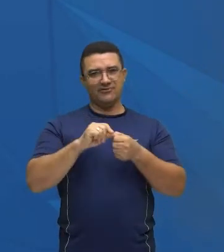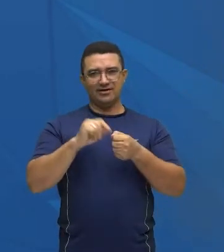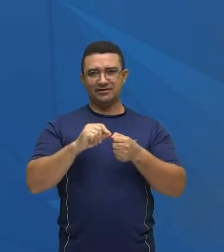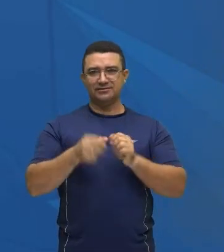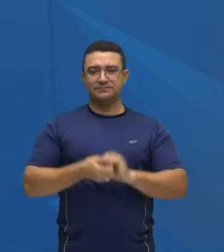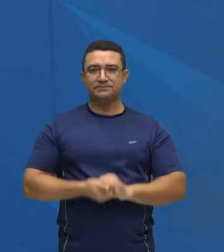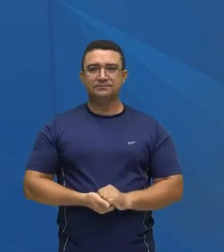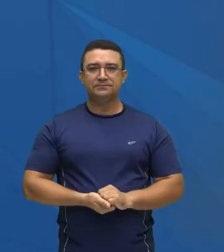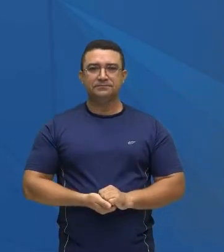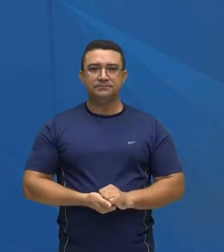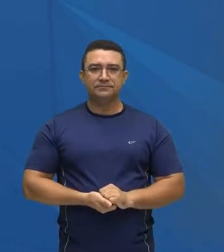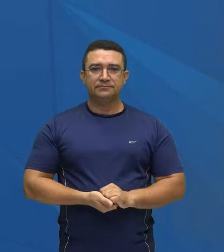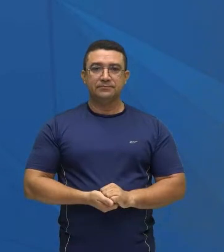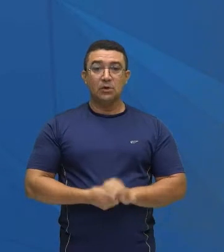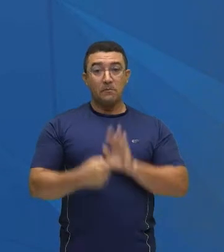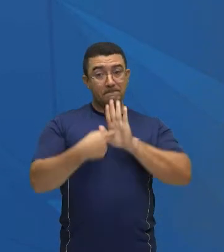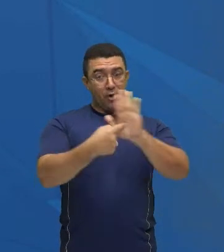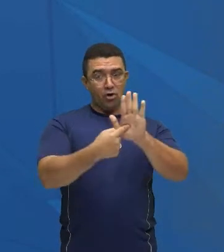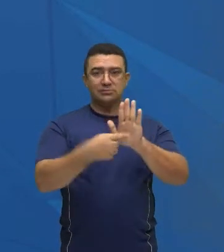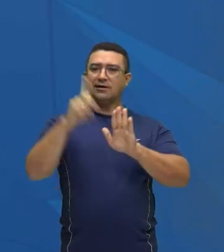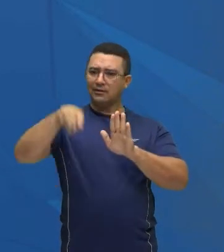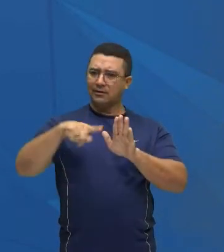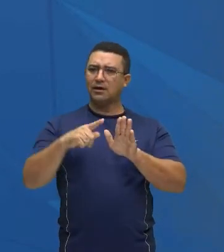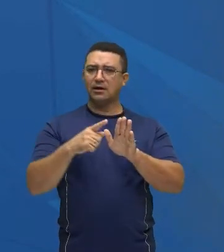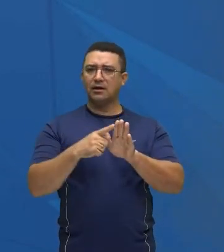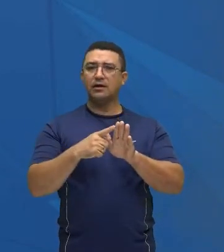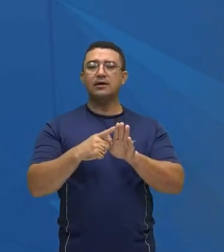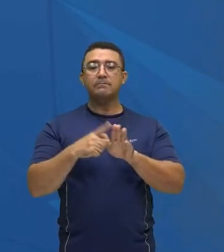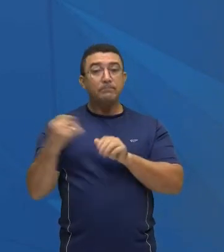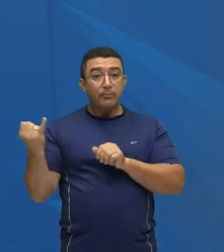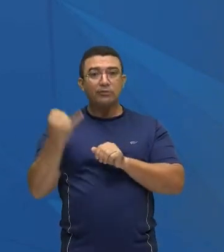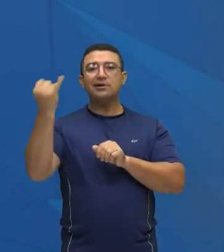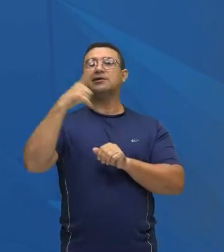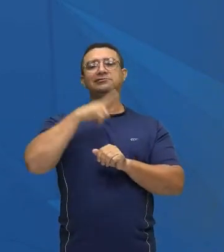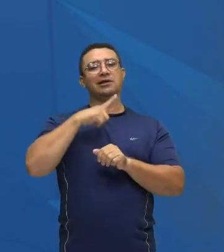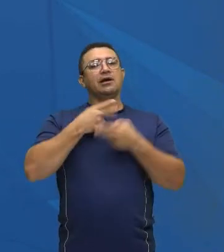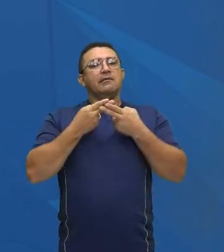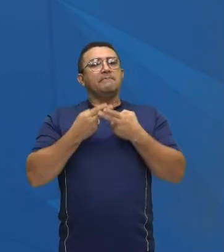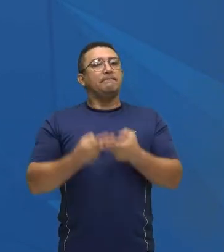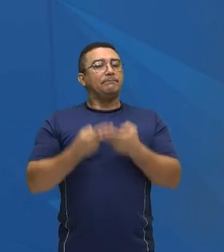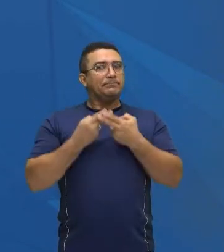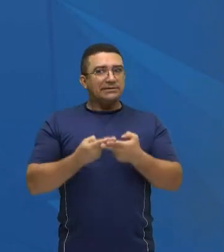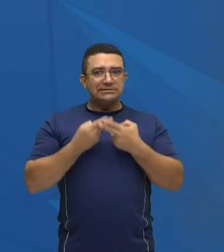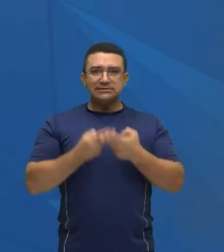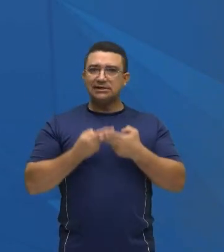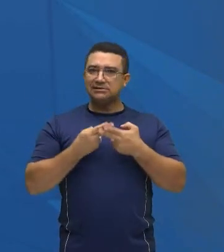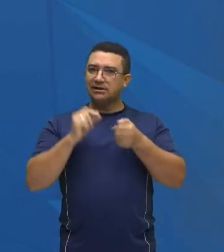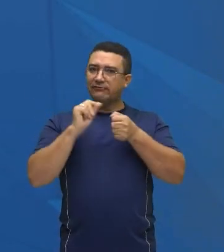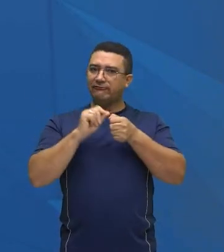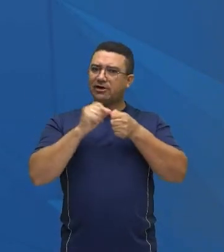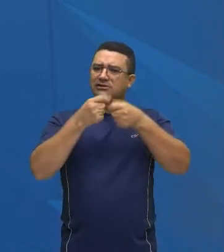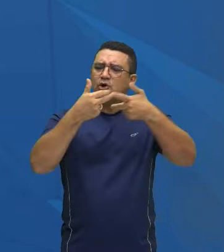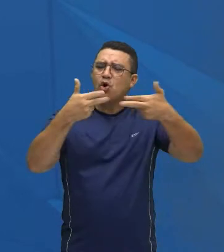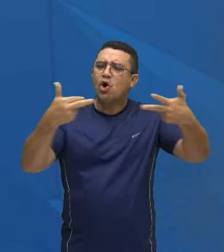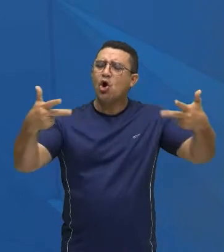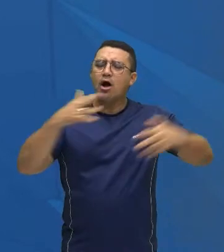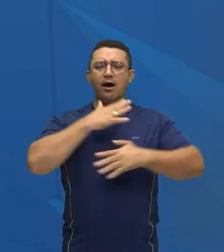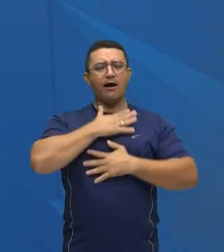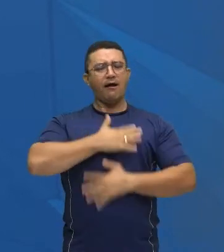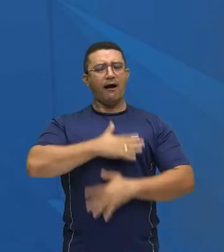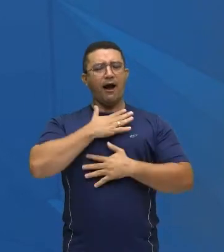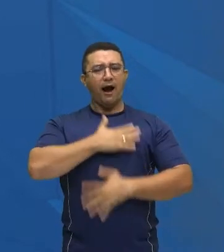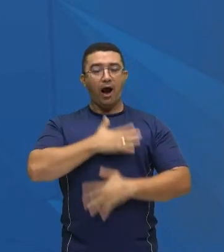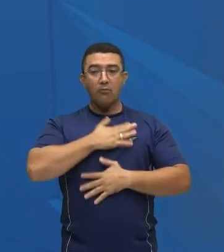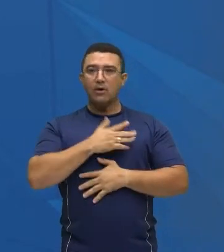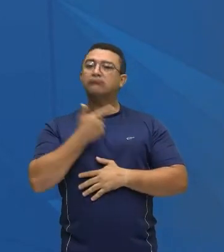resposta. Mostra que é necessário ter paciência e fazer as coisas devagar para alcançar os seus